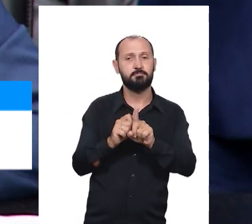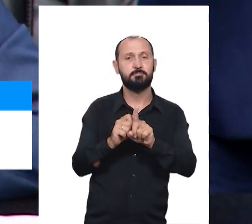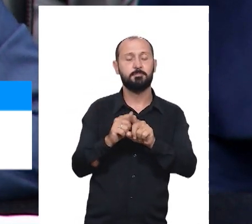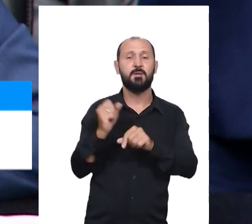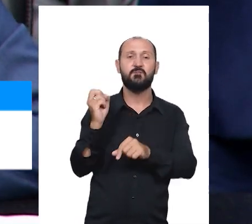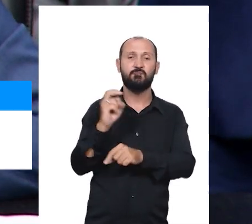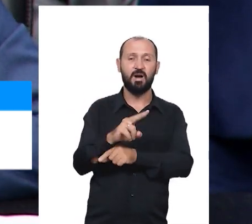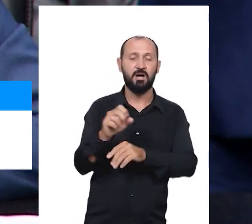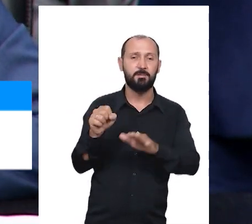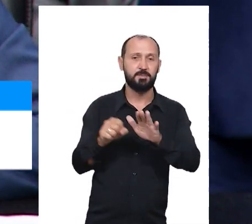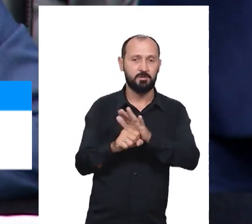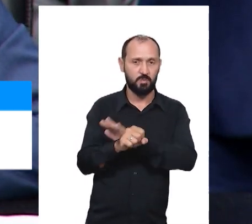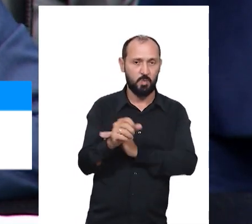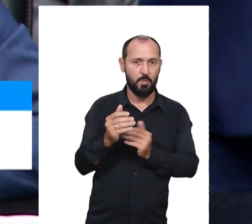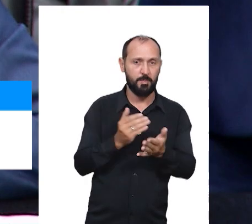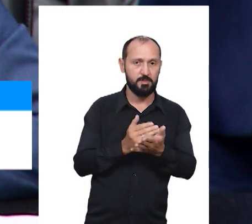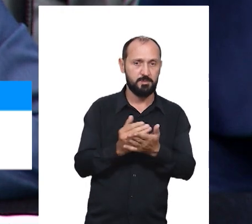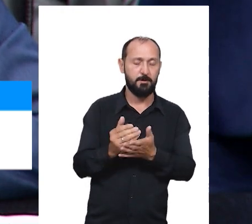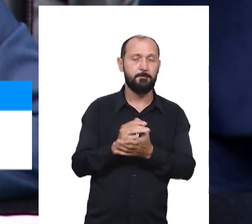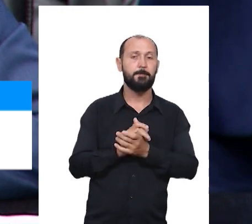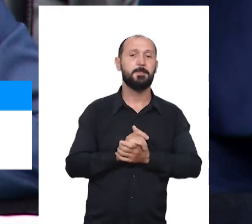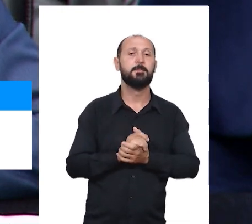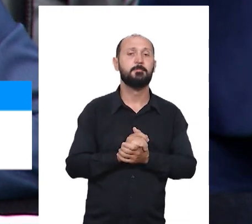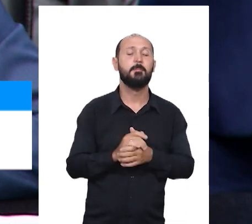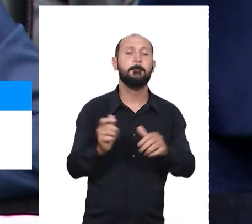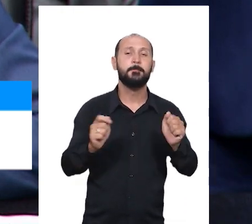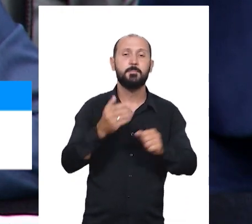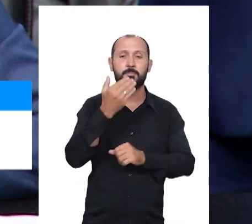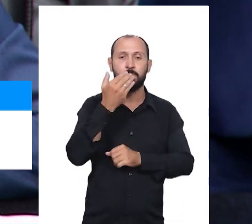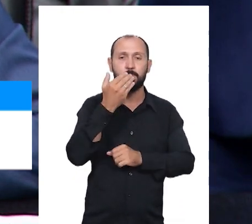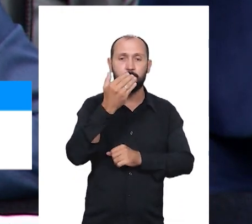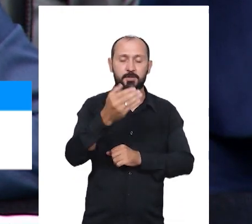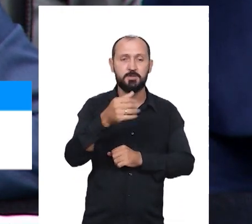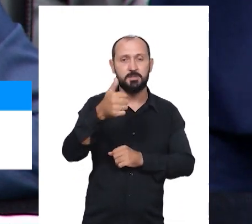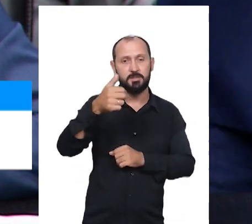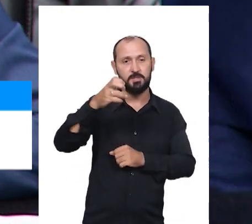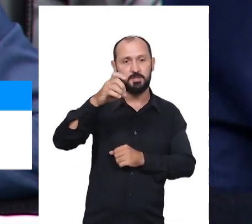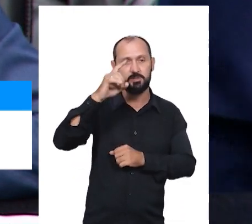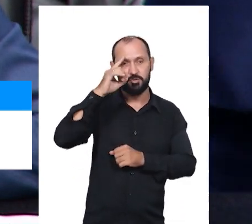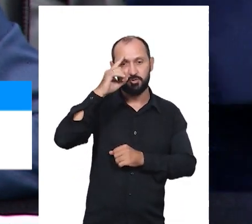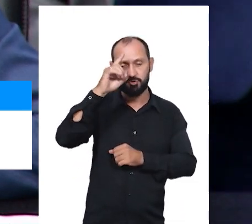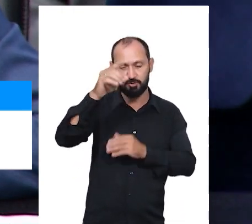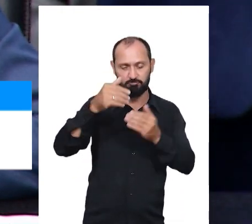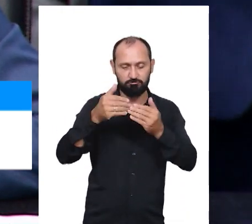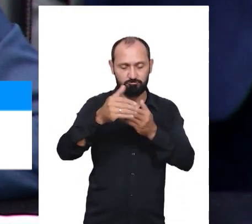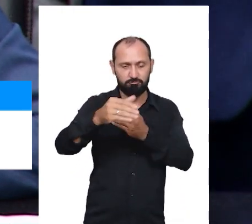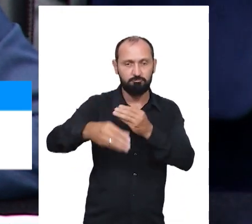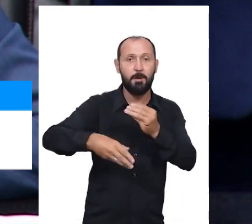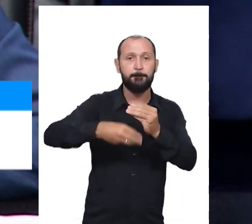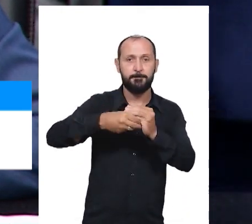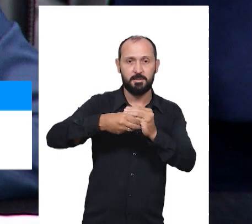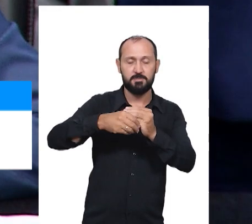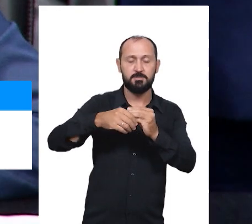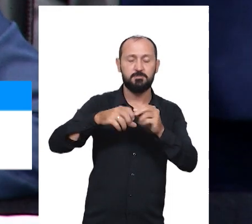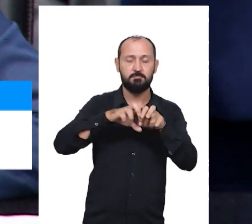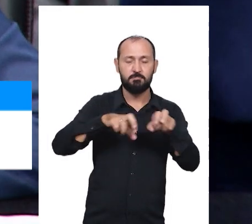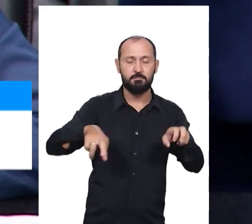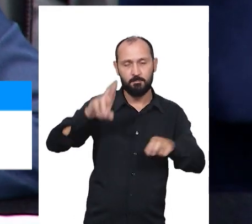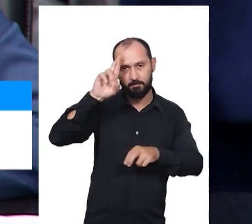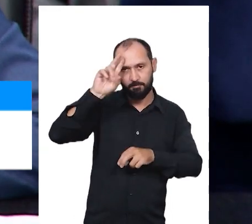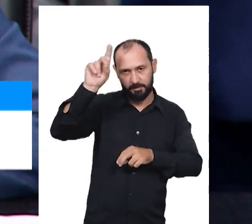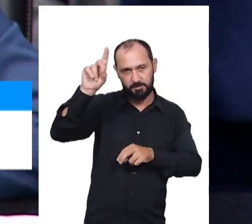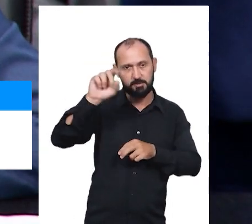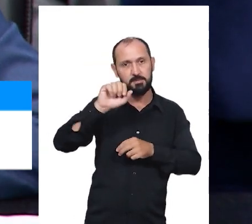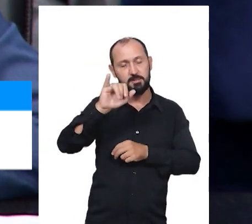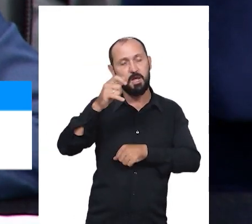dias para tomar posse, podendo solicitar mais 15 dias ainda a ser